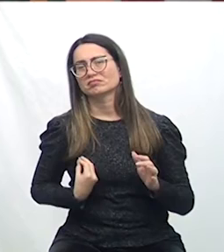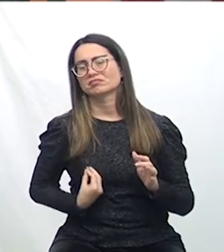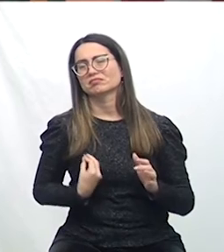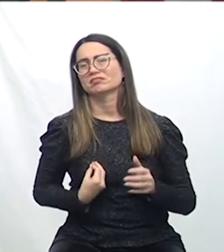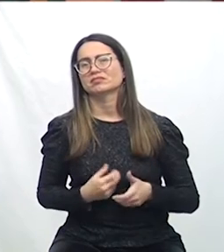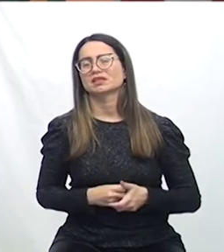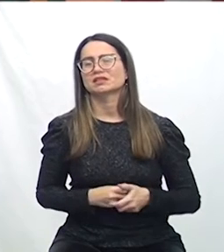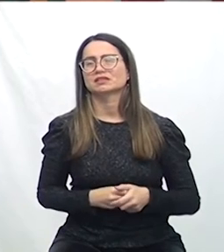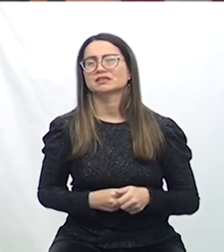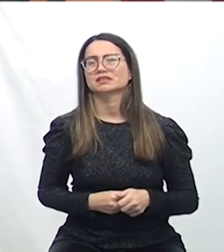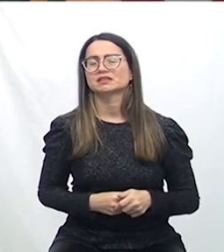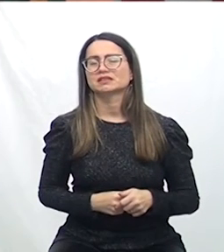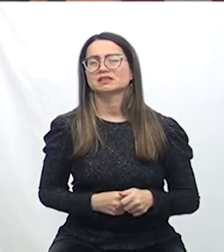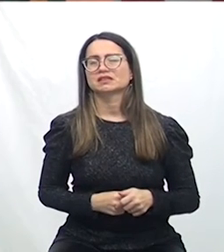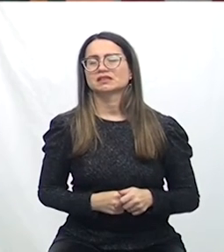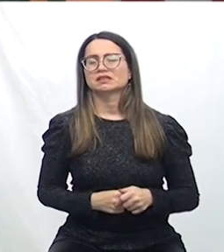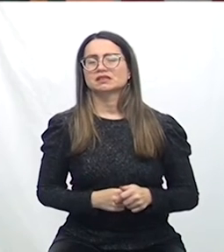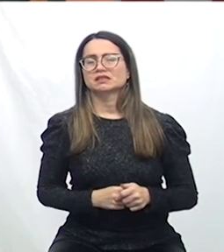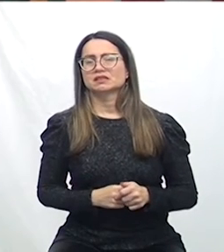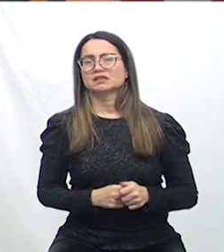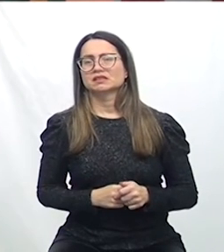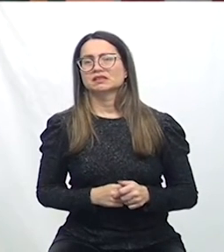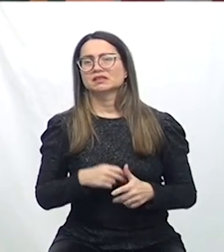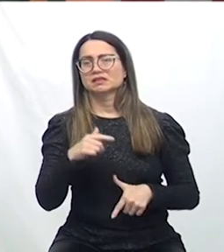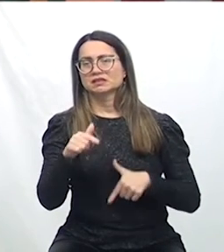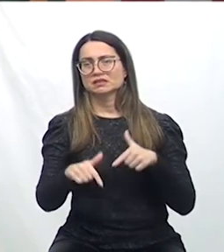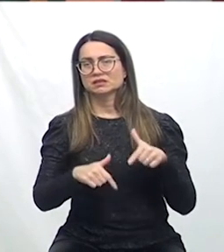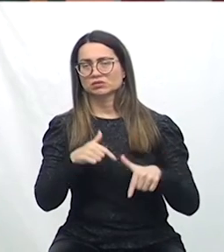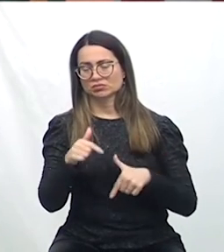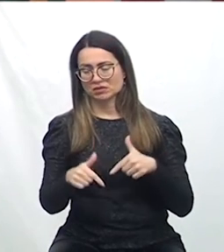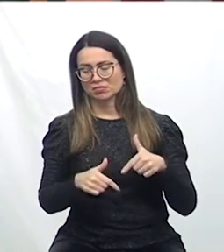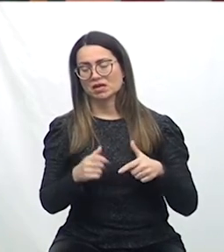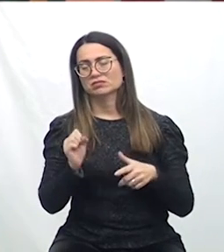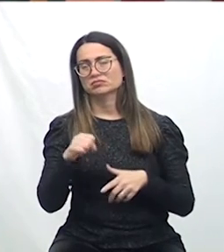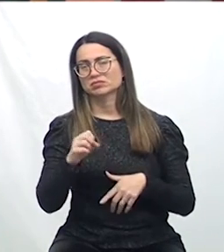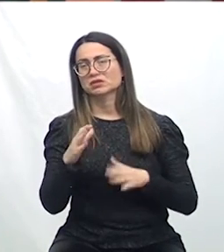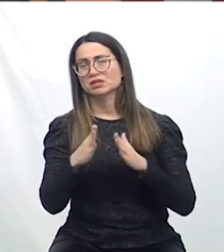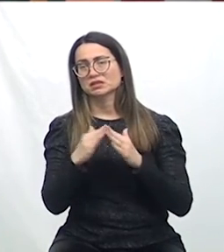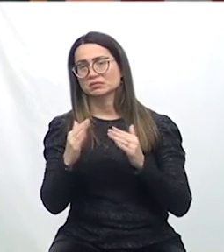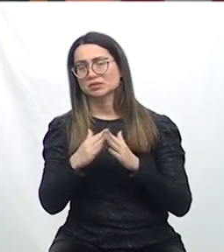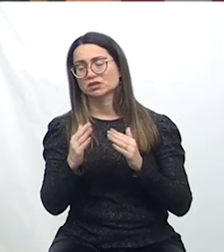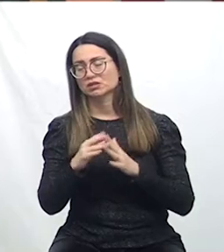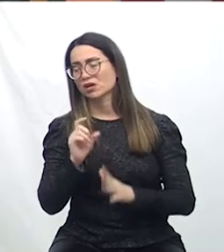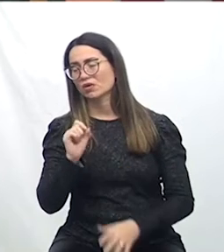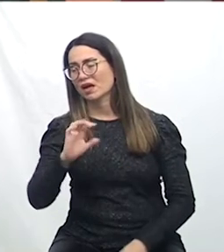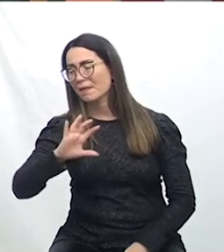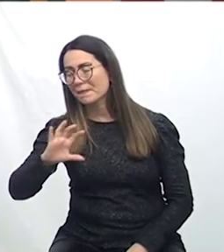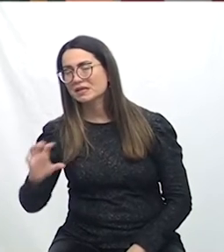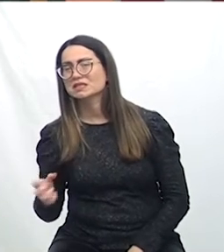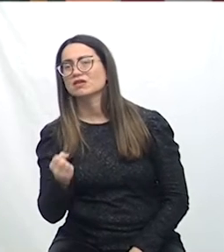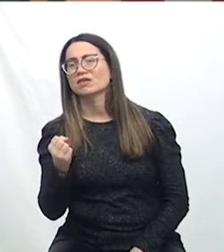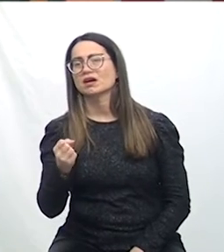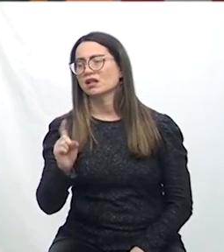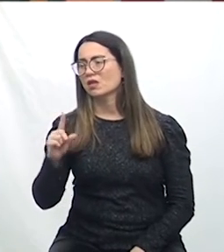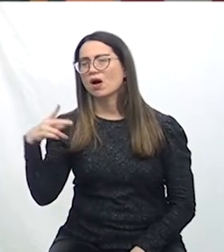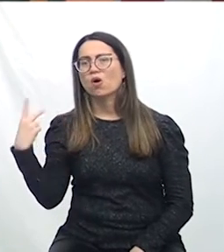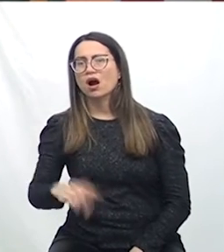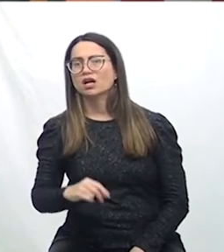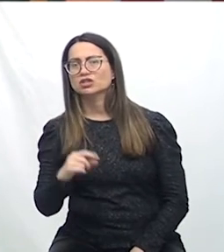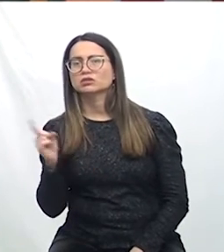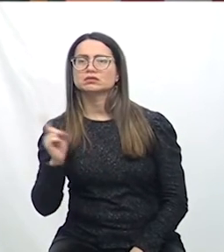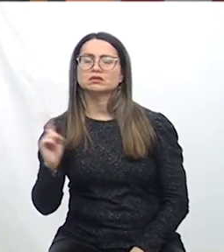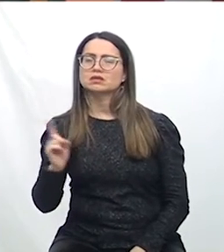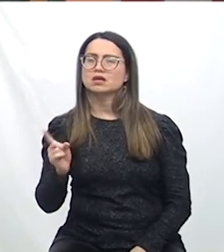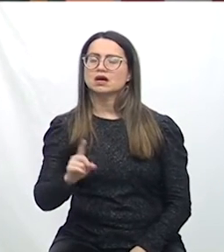requerimento, esse trabalho de internação involuntária é para salvar, não é uma punição para eles, mas